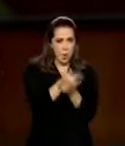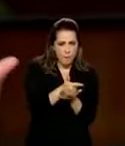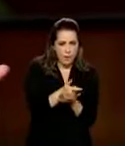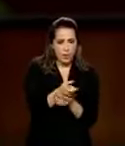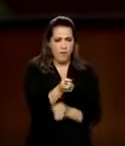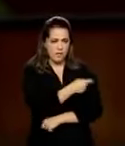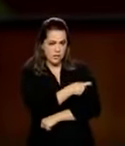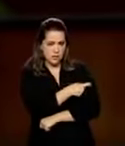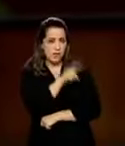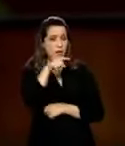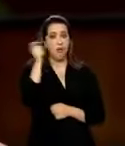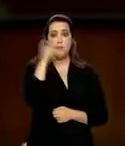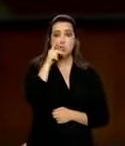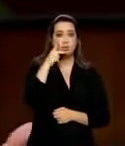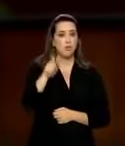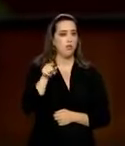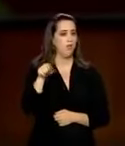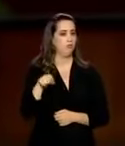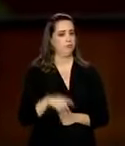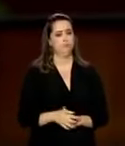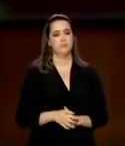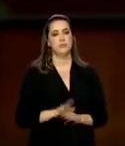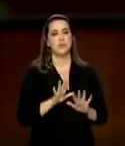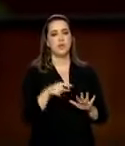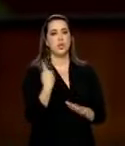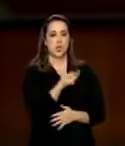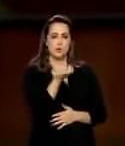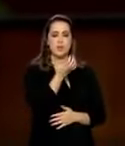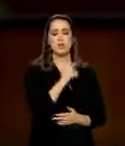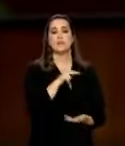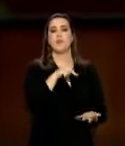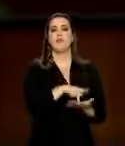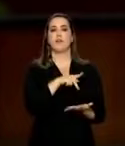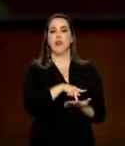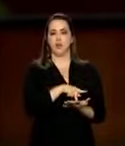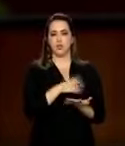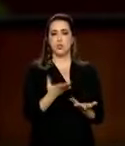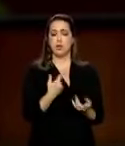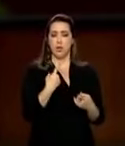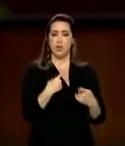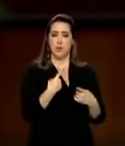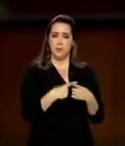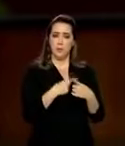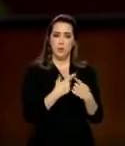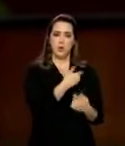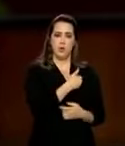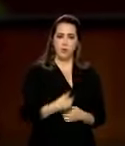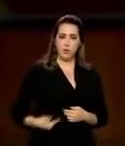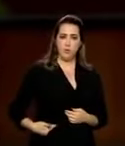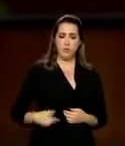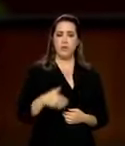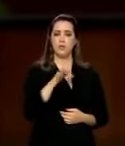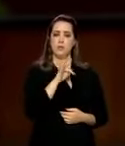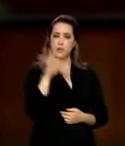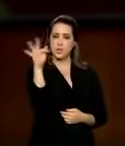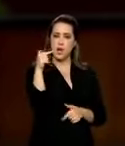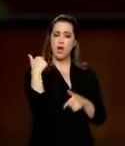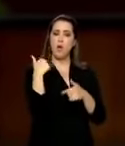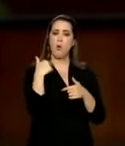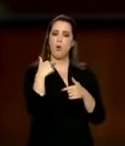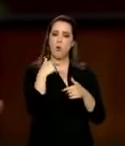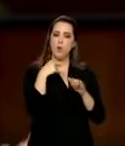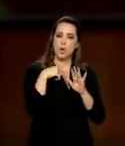de tudo, mas queremos a verdade do que acontece. Se não é o governo federal tratar lá atrás a questão da vacina com o ministro Pazuello, hoje nós